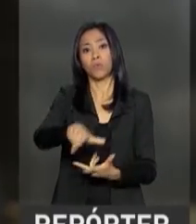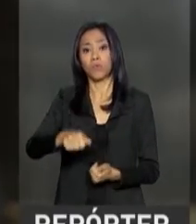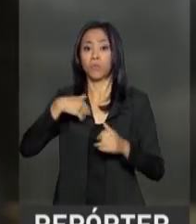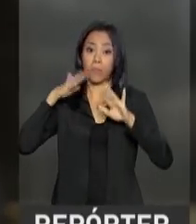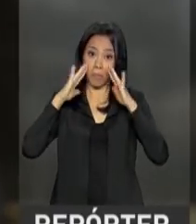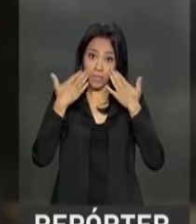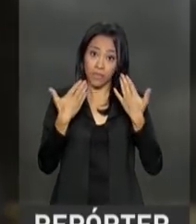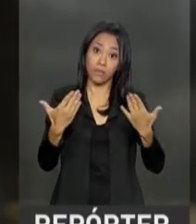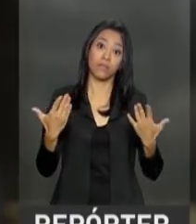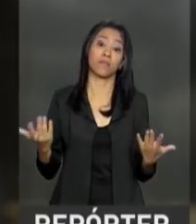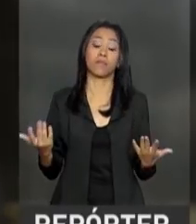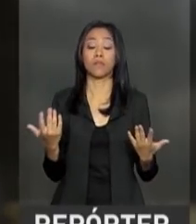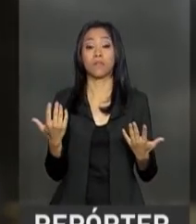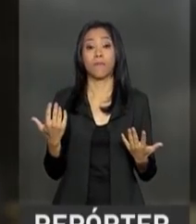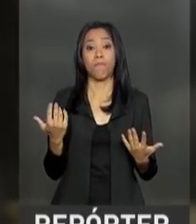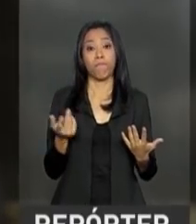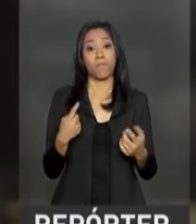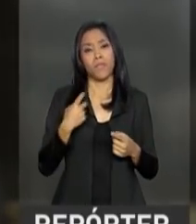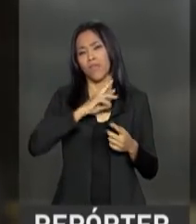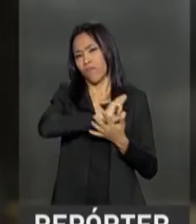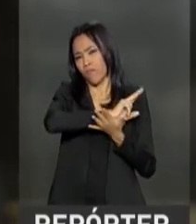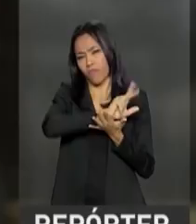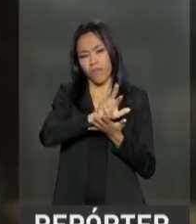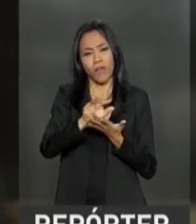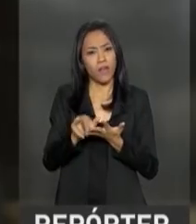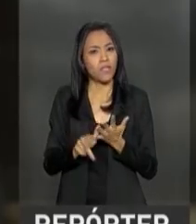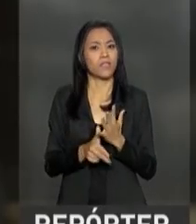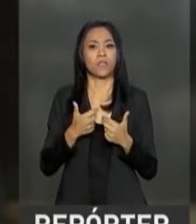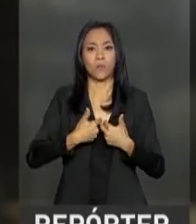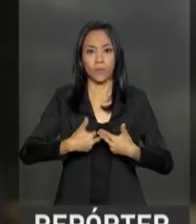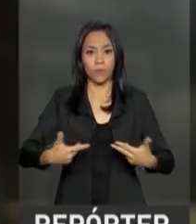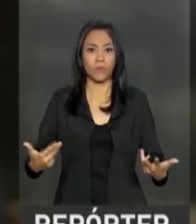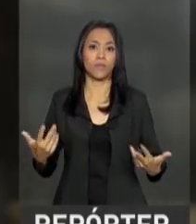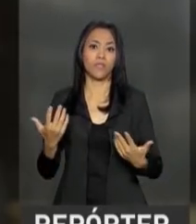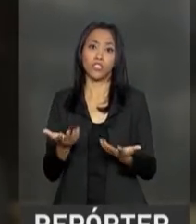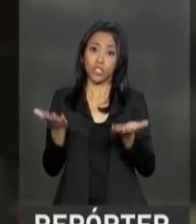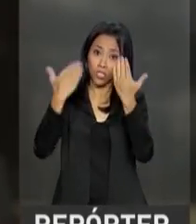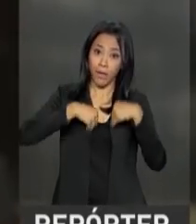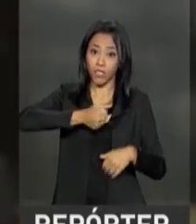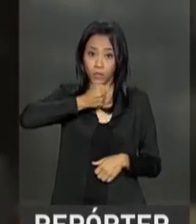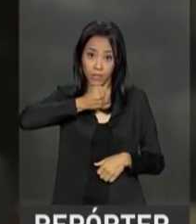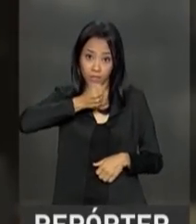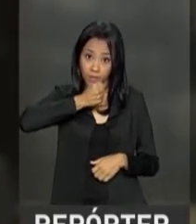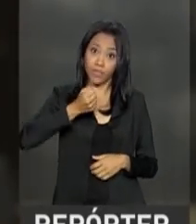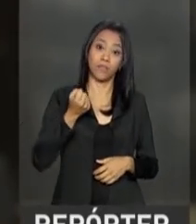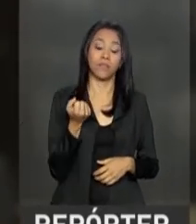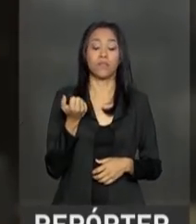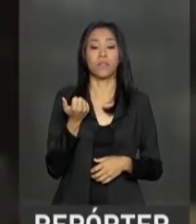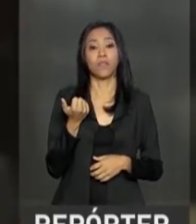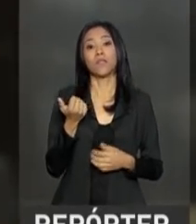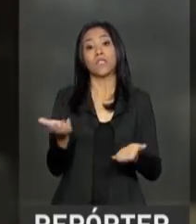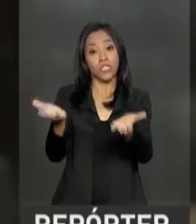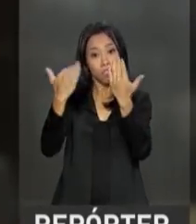você mesmo falou 'é uma um conjunto de ações que é habitual da embratur e trazer jornalistas estrangeiros trazer a